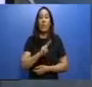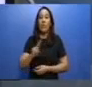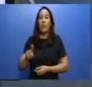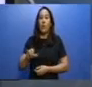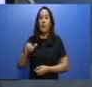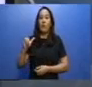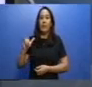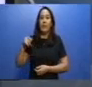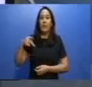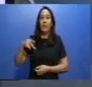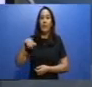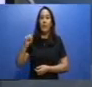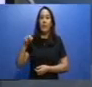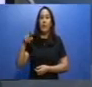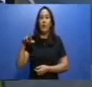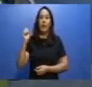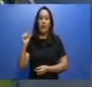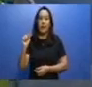Iparacorá.